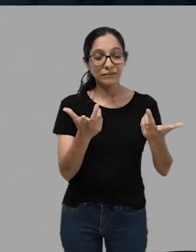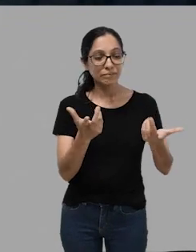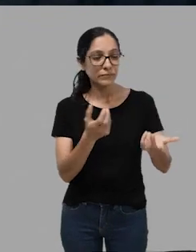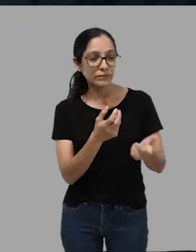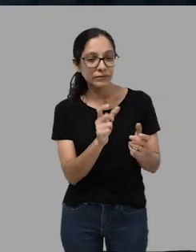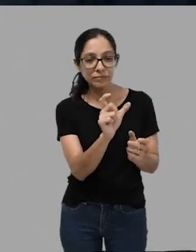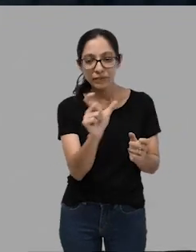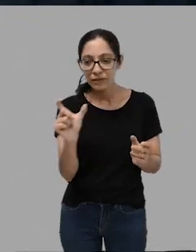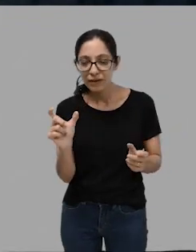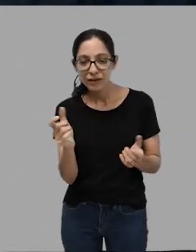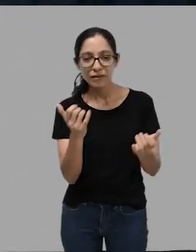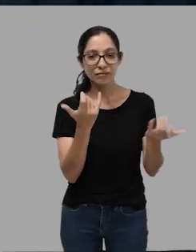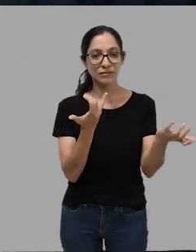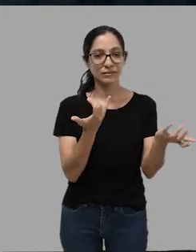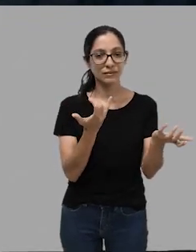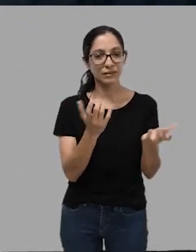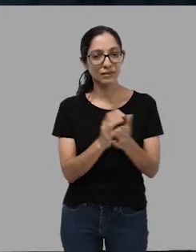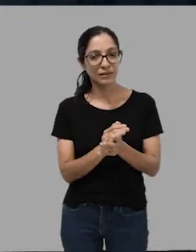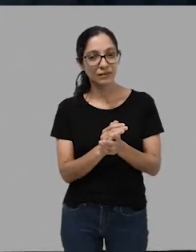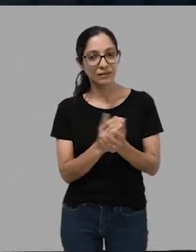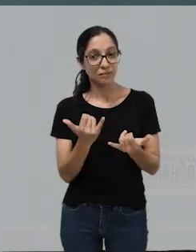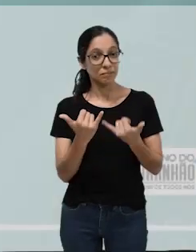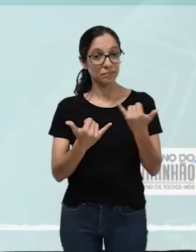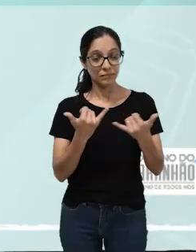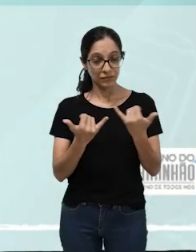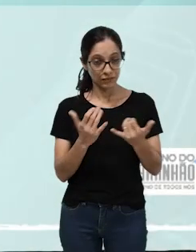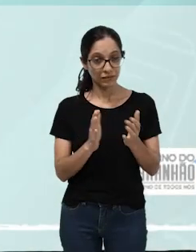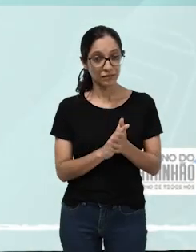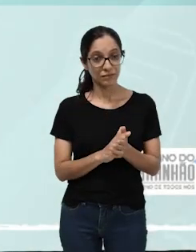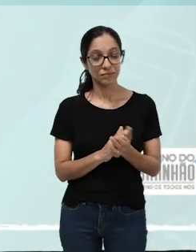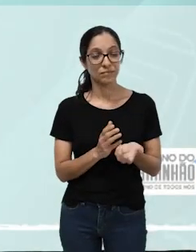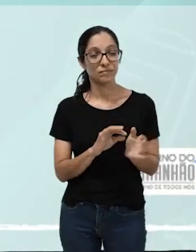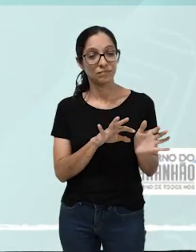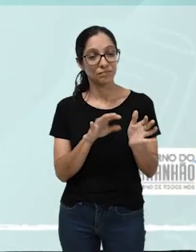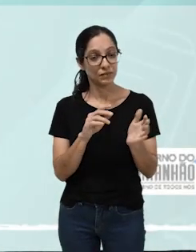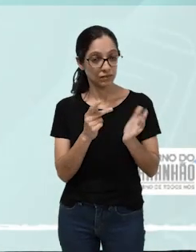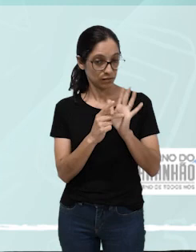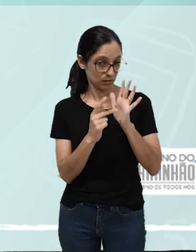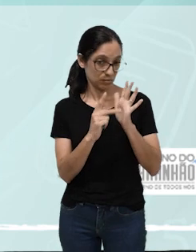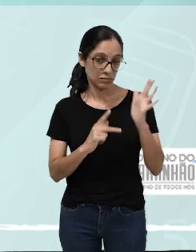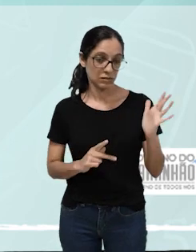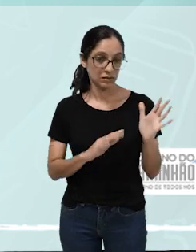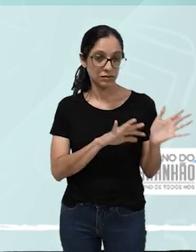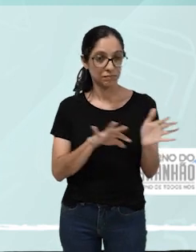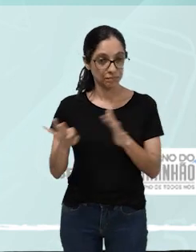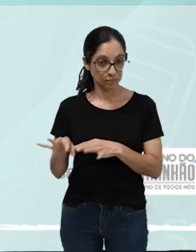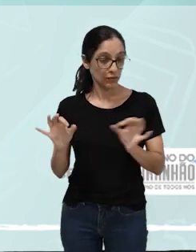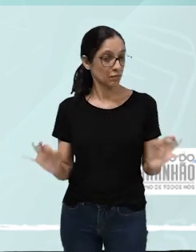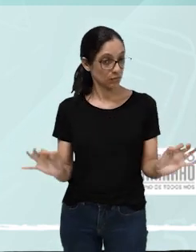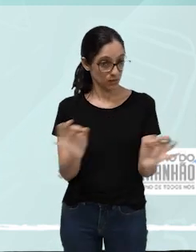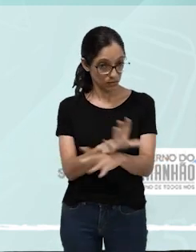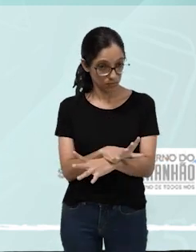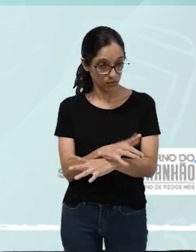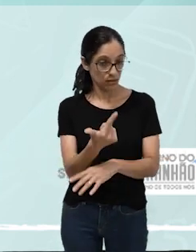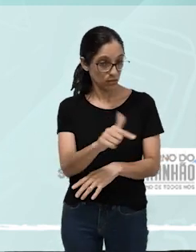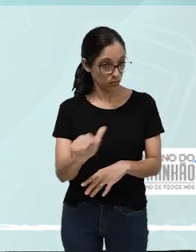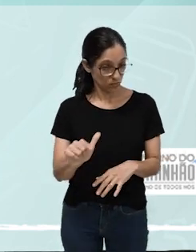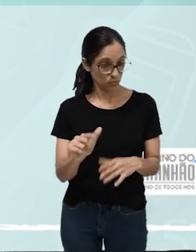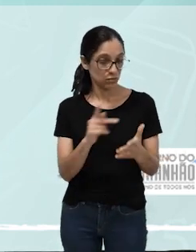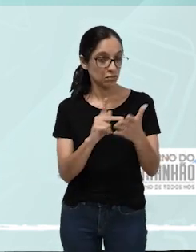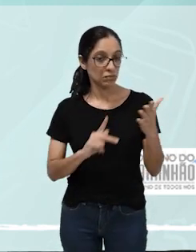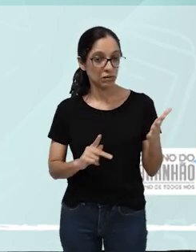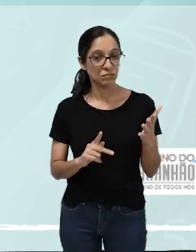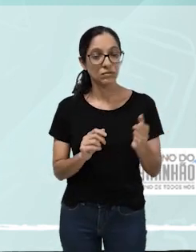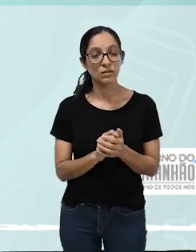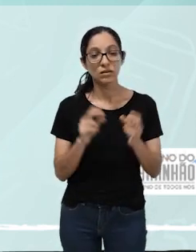que uma somos Moisés diz para nós acerca da poesia certo e aqui para encerrar outro poema chamado